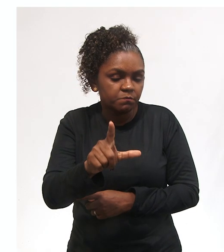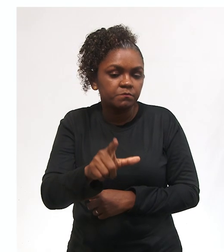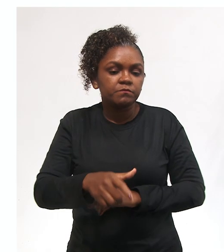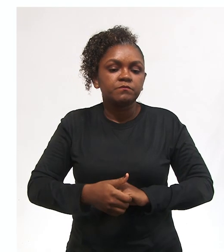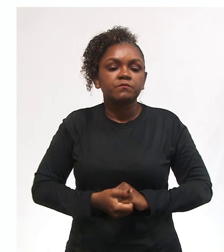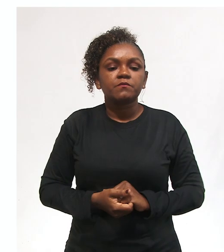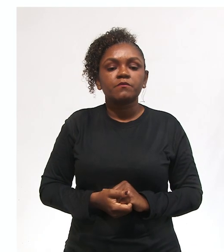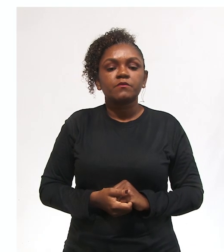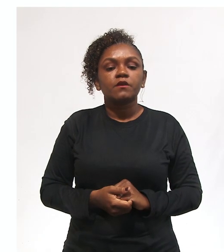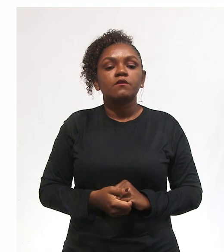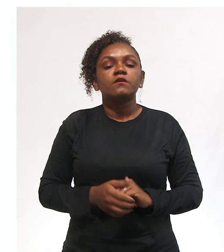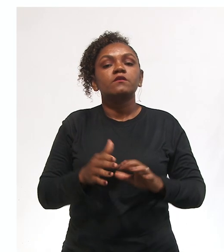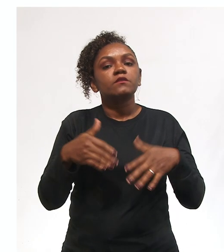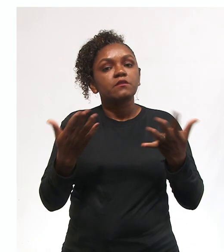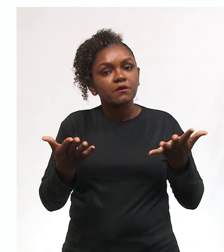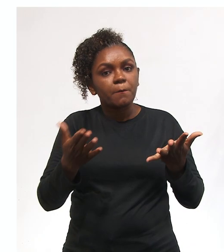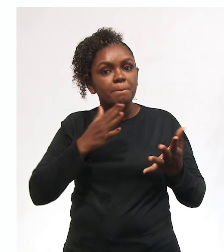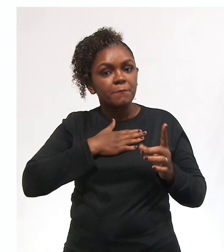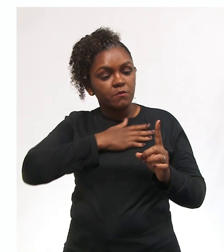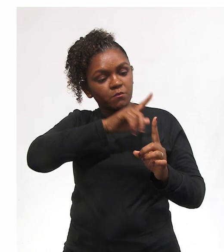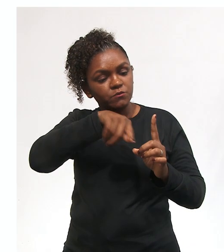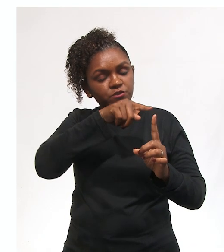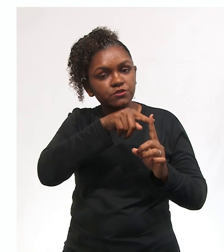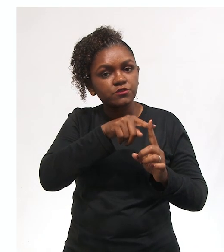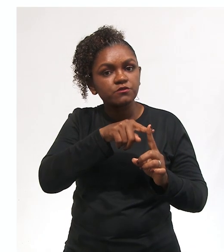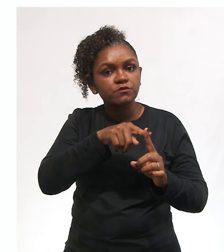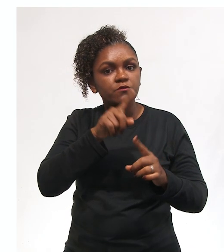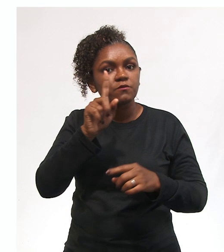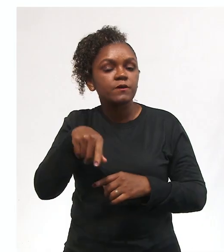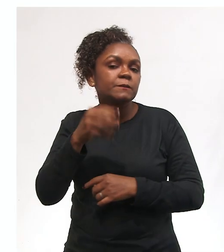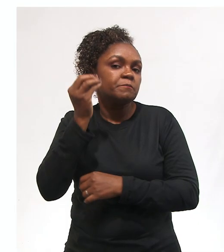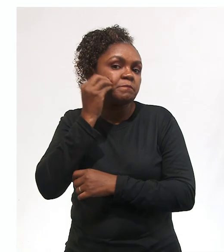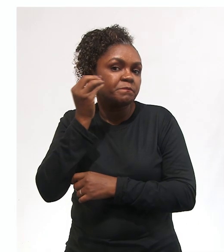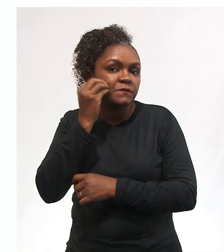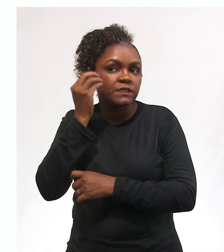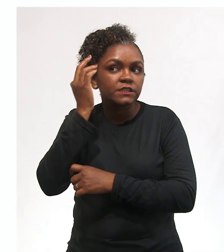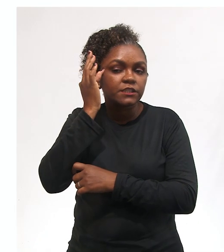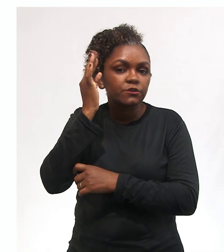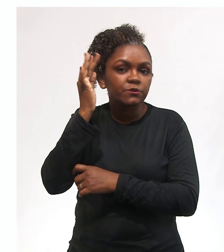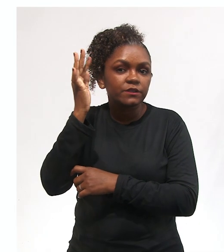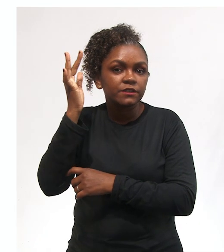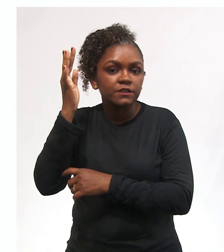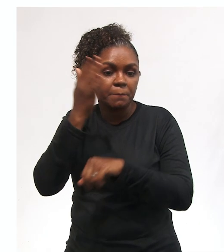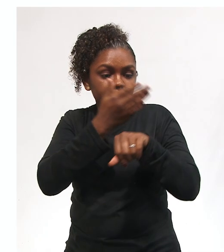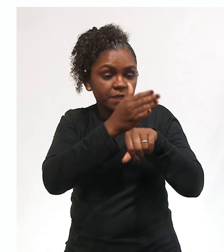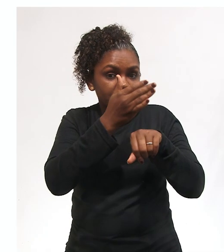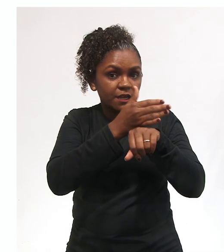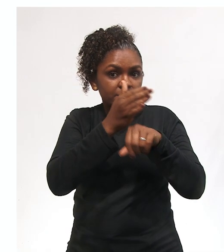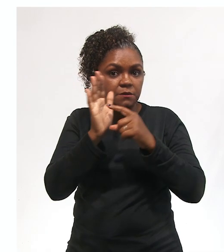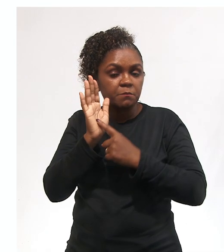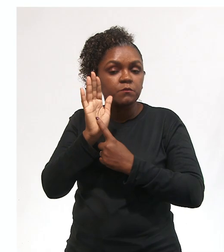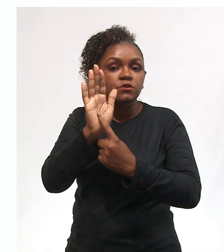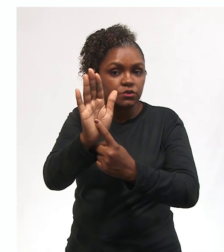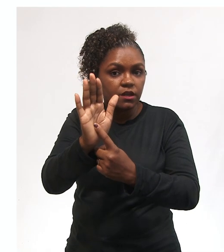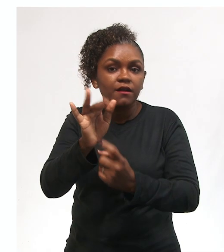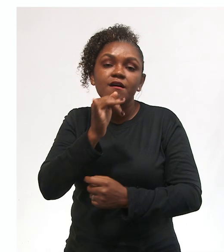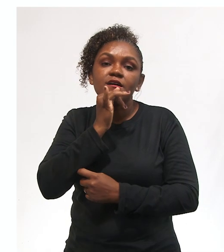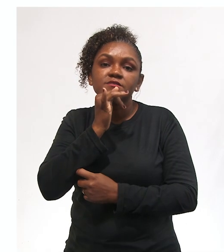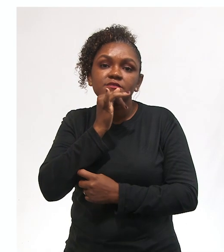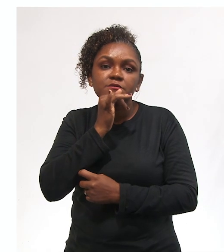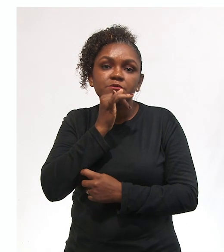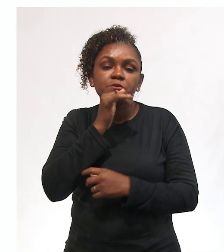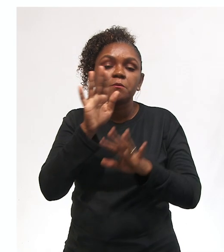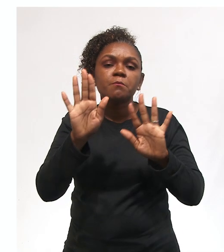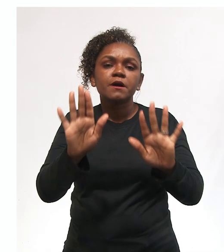Então, quais são meus objetivos, né? Então, meus objetivos aqui é tentar trazer a teoria com a prática, com exemplo para vocês. E